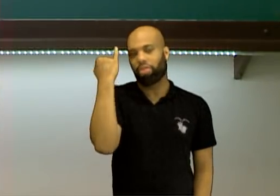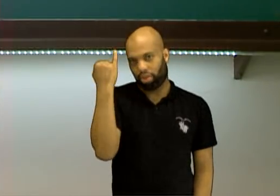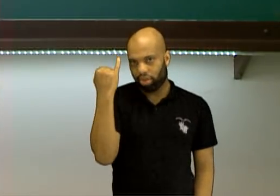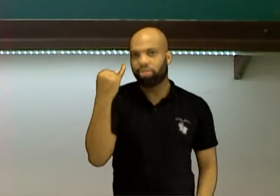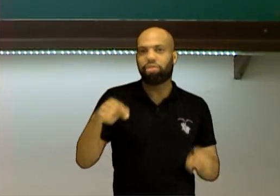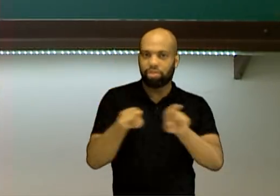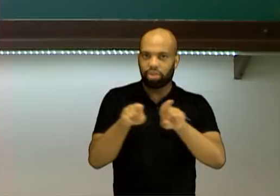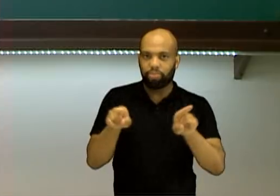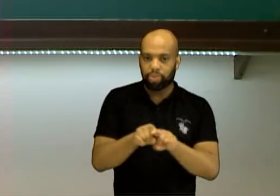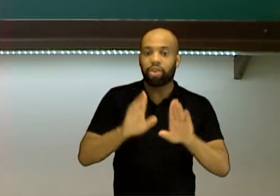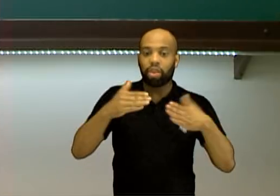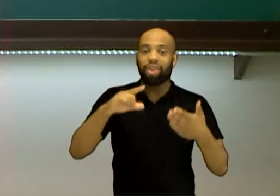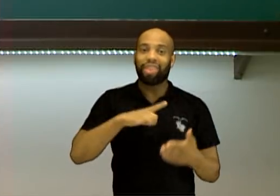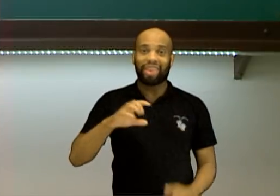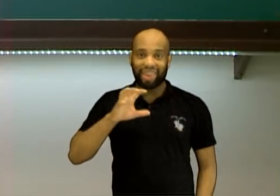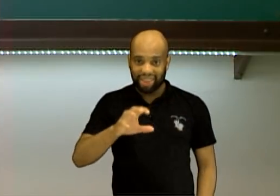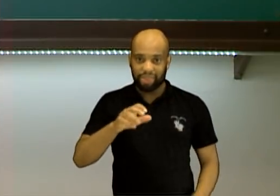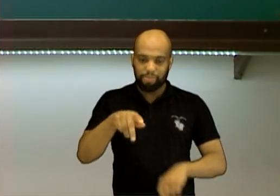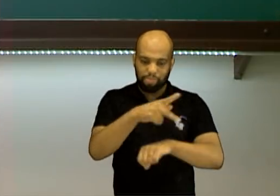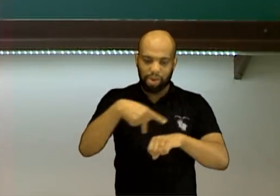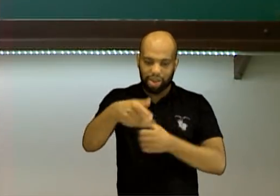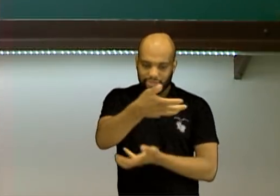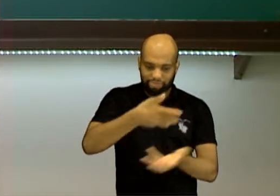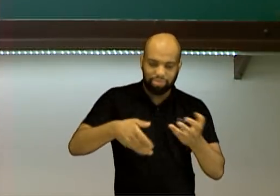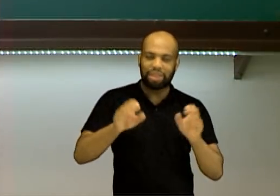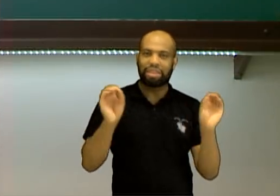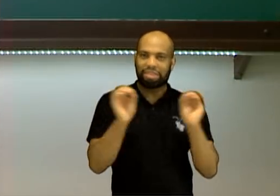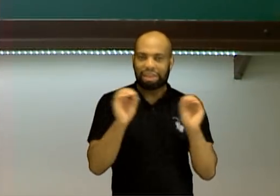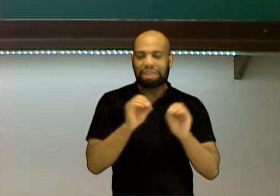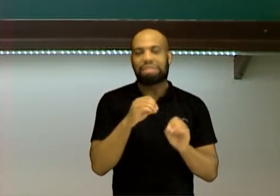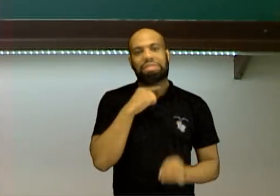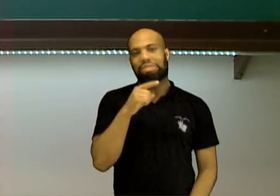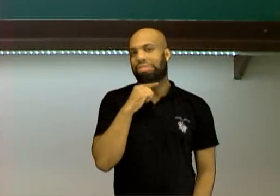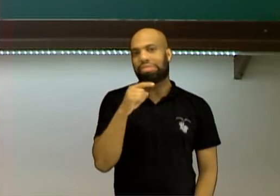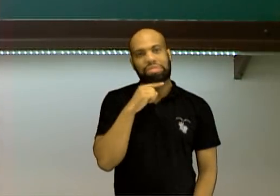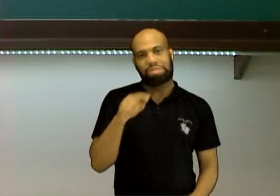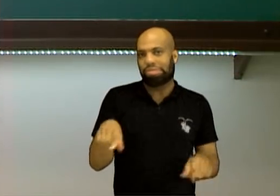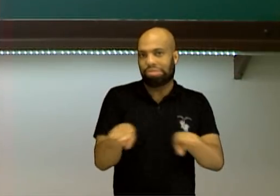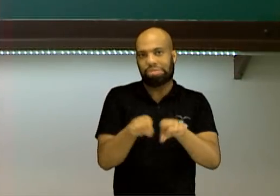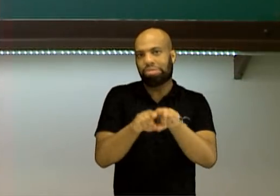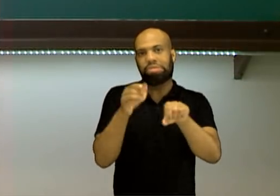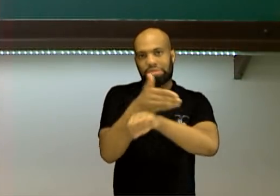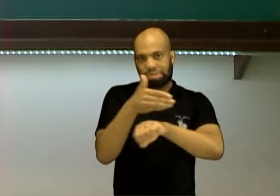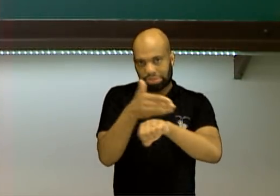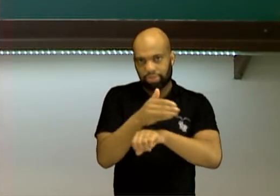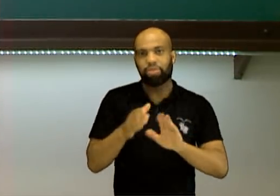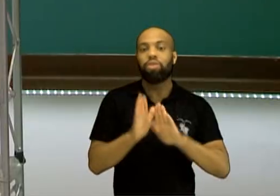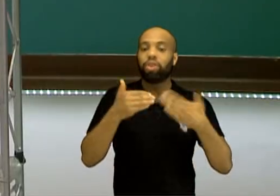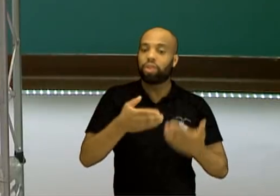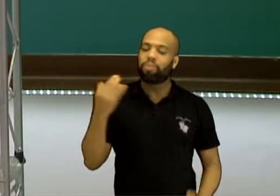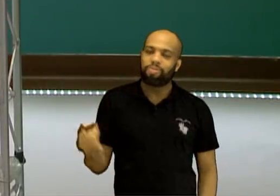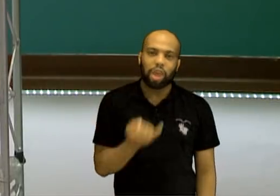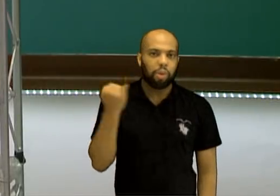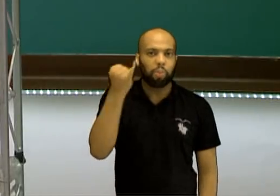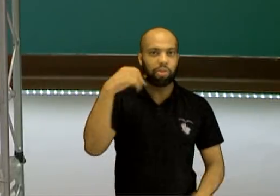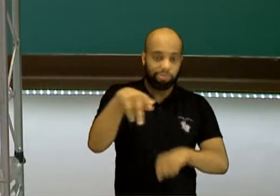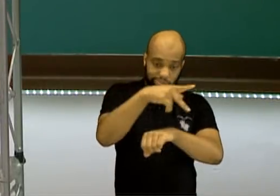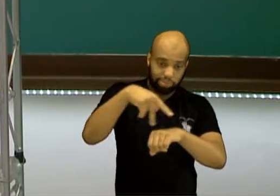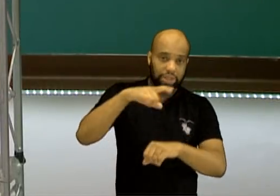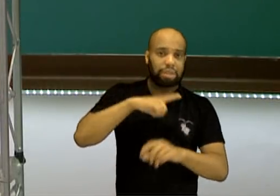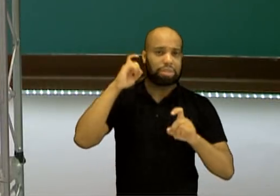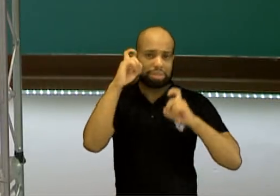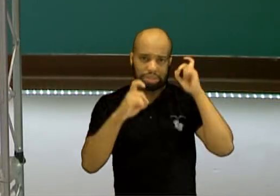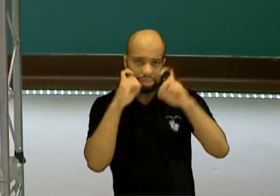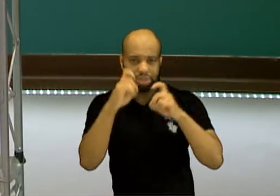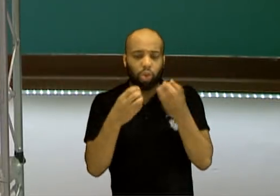fora. Tem dificuldades em receber auxílio em momentos de emergência, né? Então, é importante que o país se preocupe, né, com a